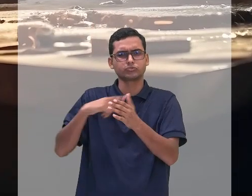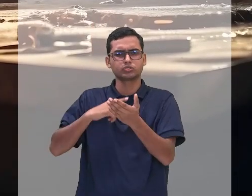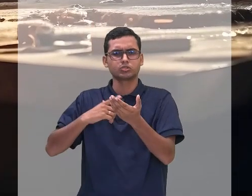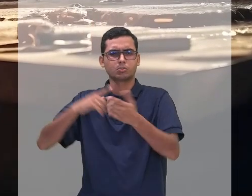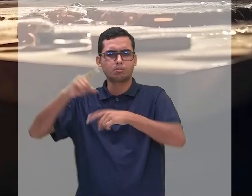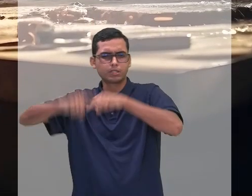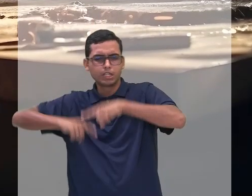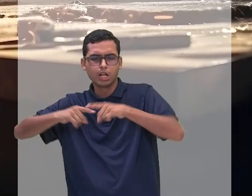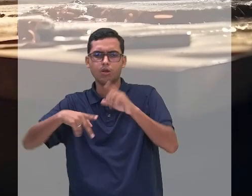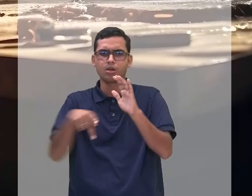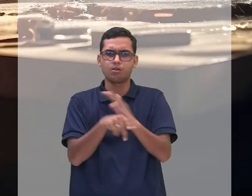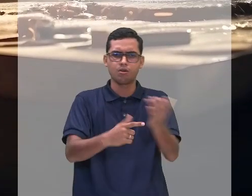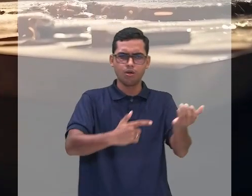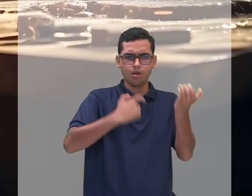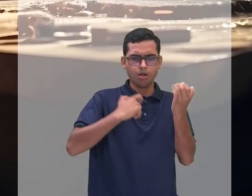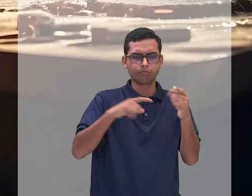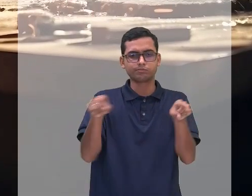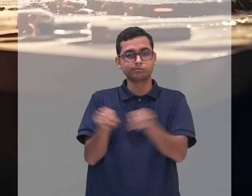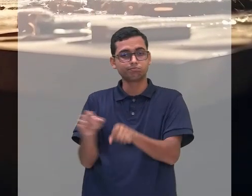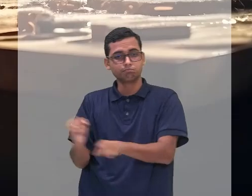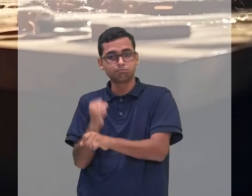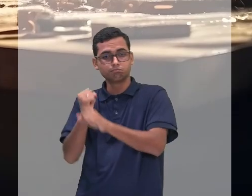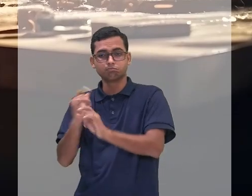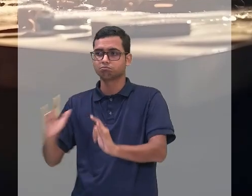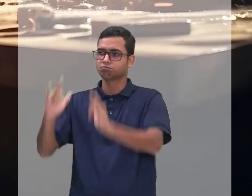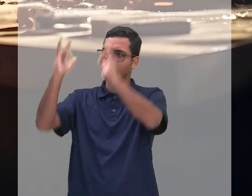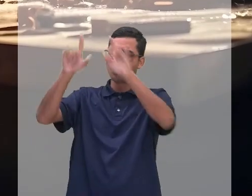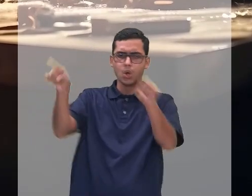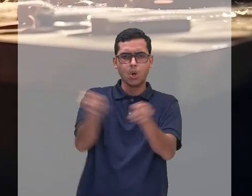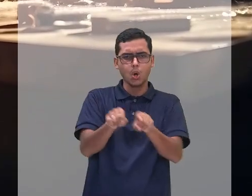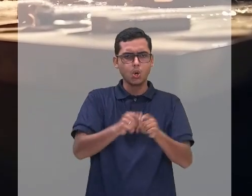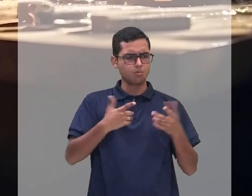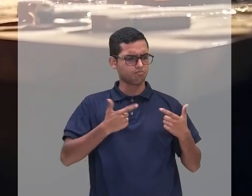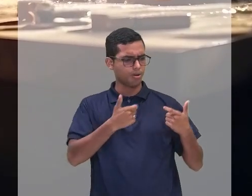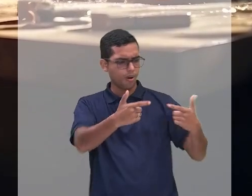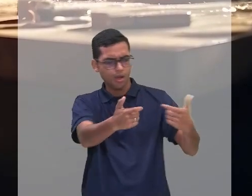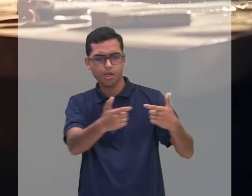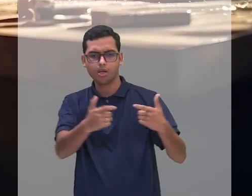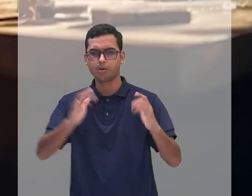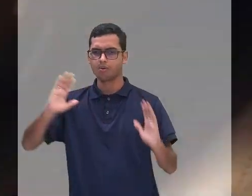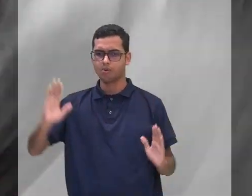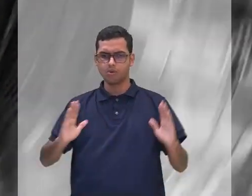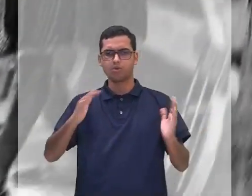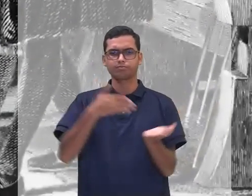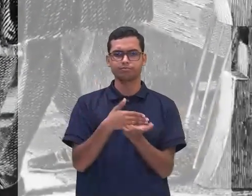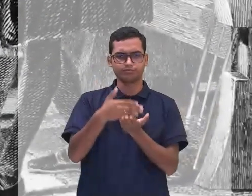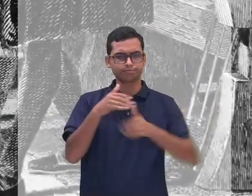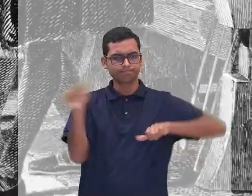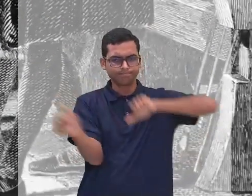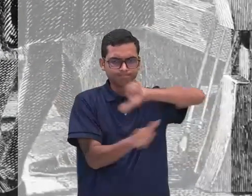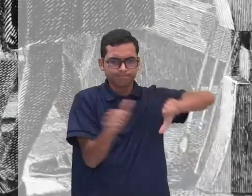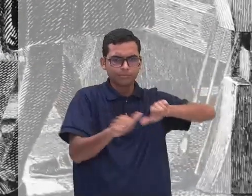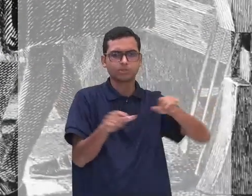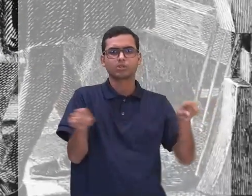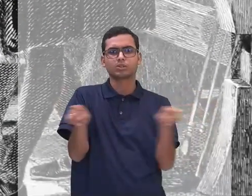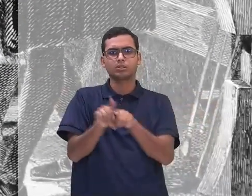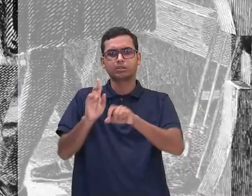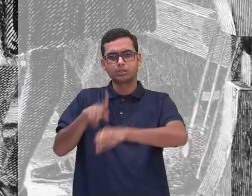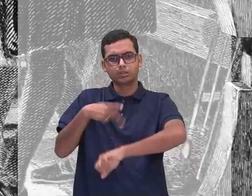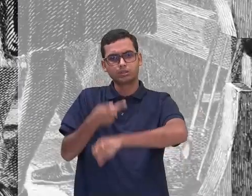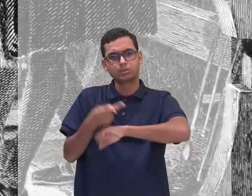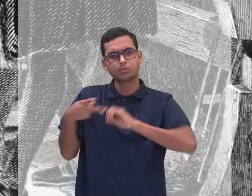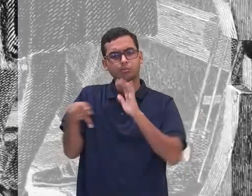a construção civil e a guerra. Uma era de progresso e transformação se iniciava. A prensa de